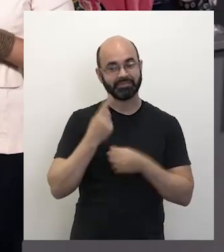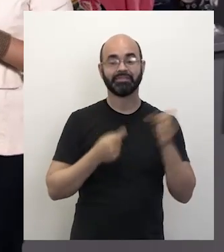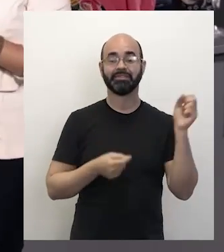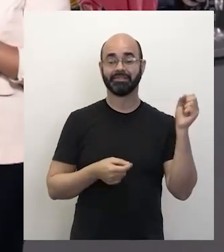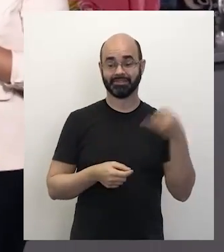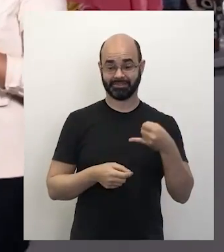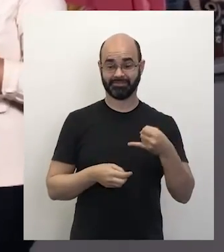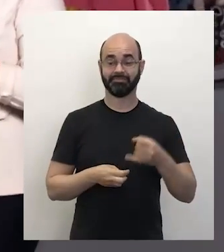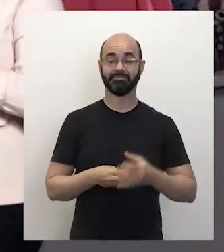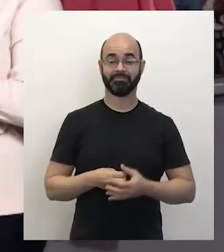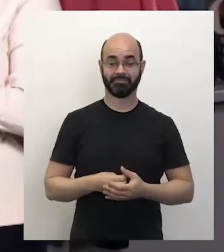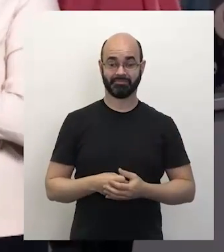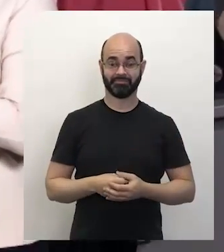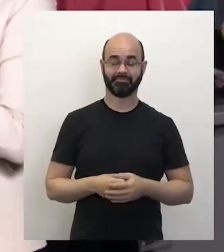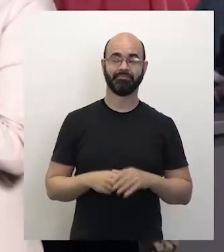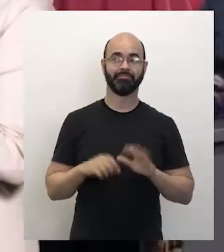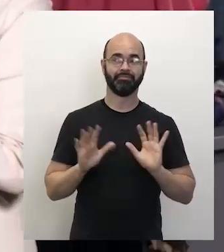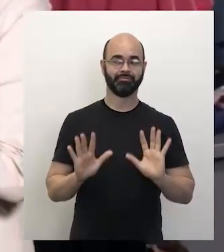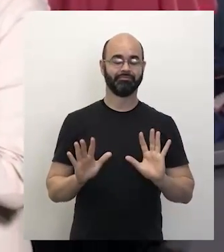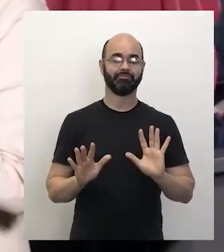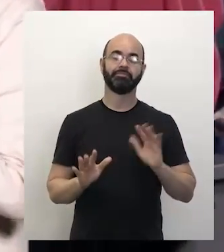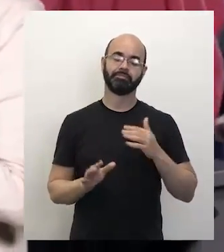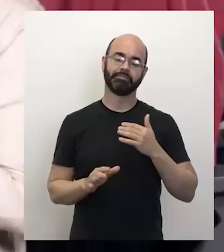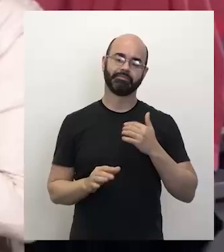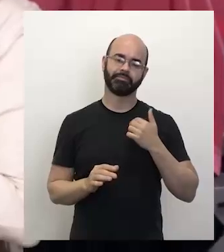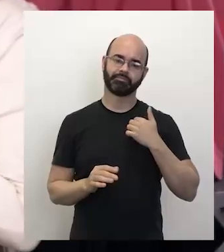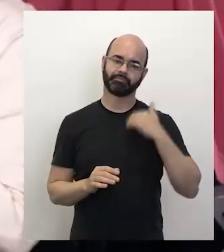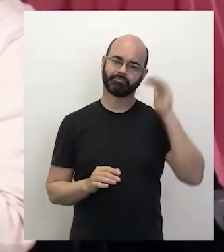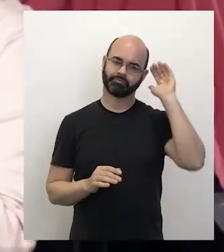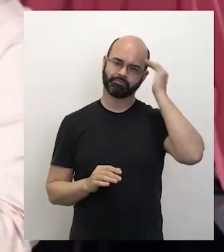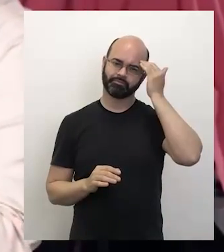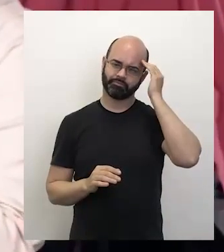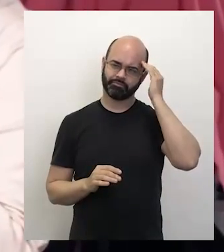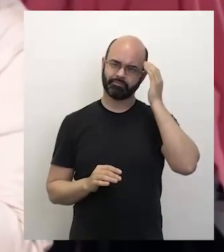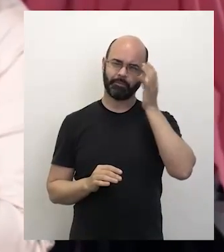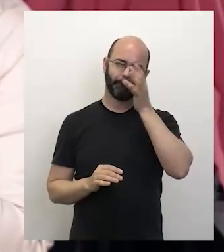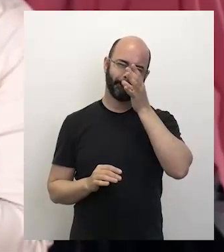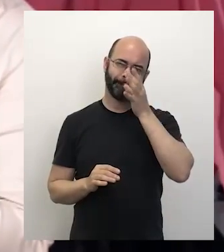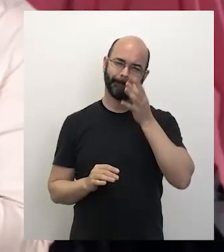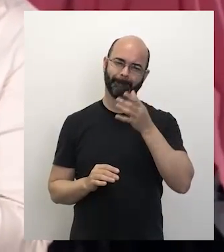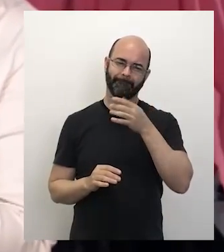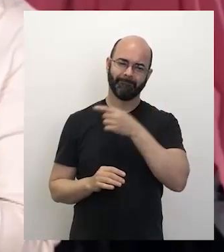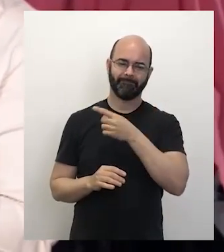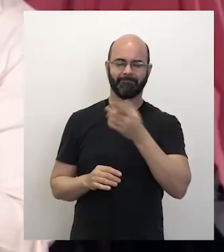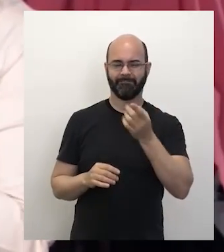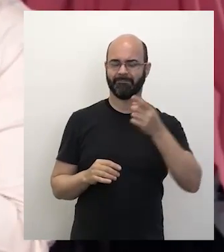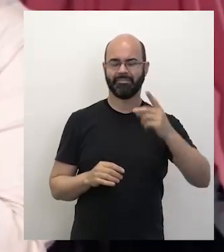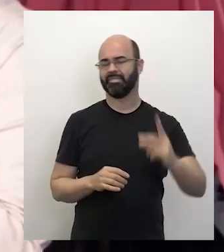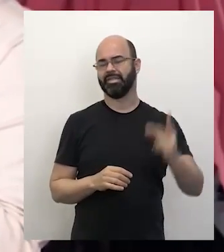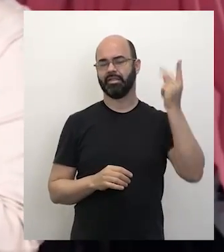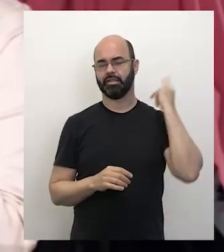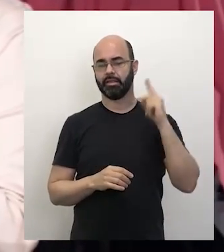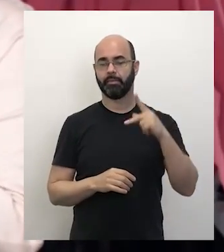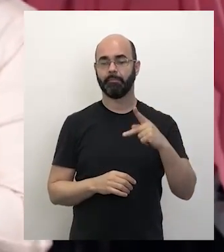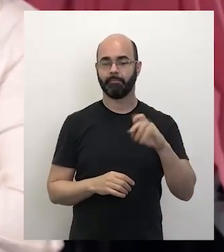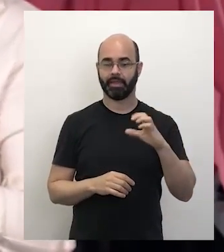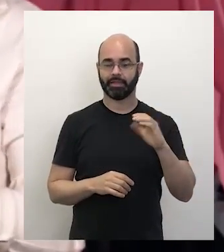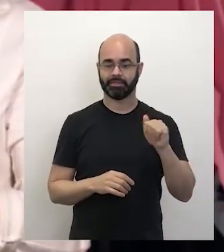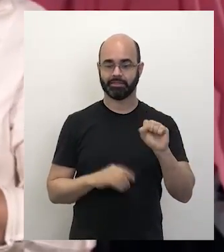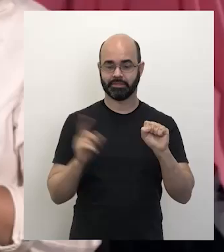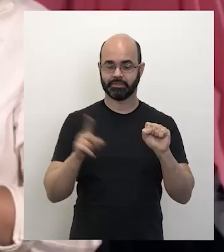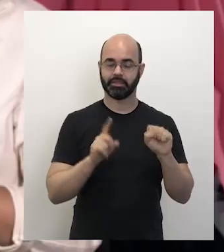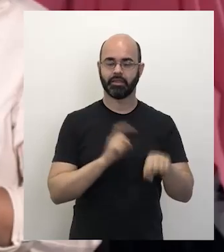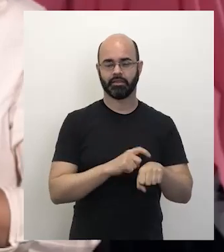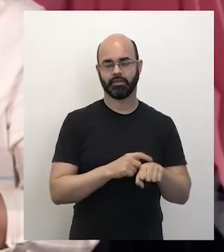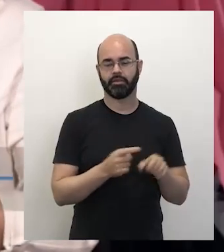aqui, essas peças, na realidade, elas não são de tempos antigos, são peças atuais, mas elas